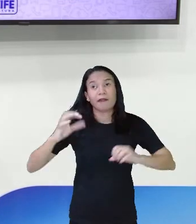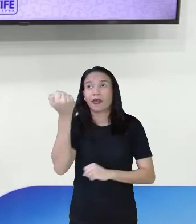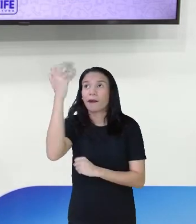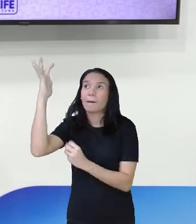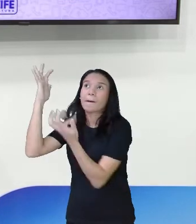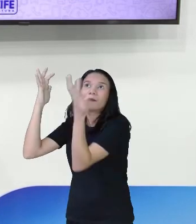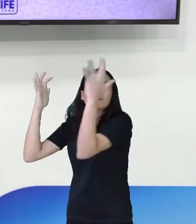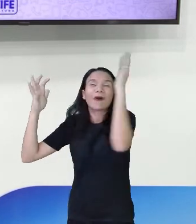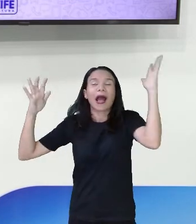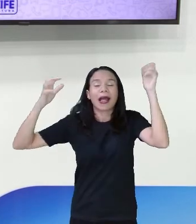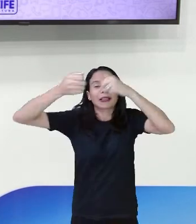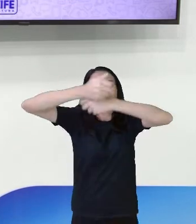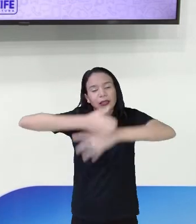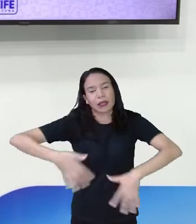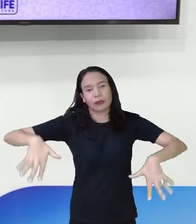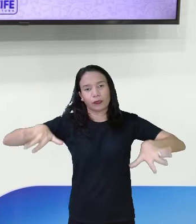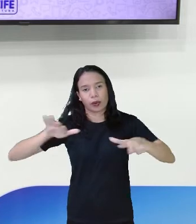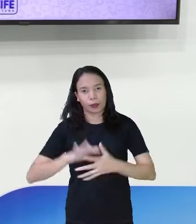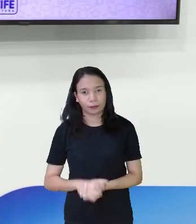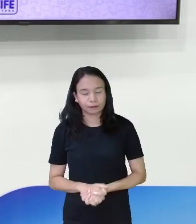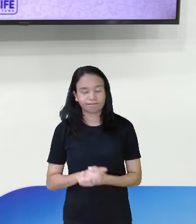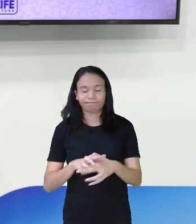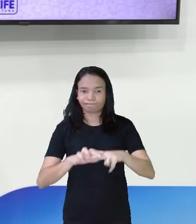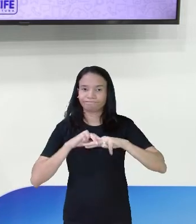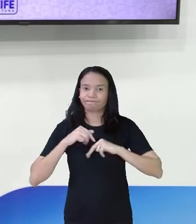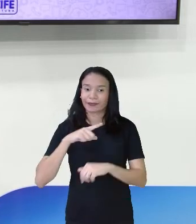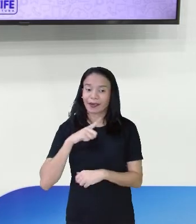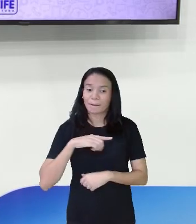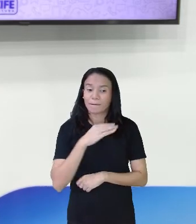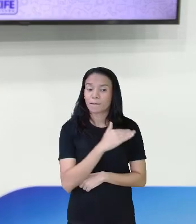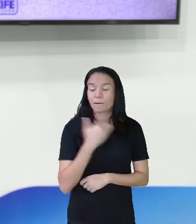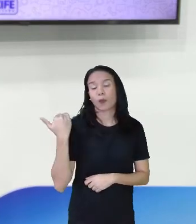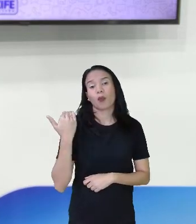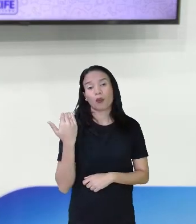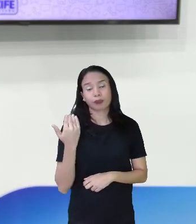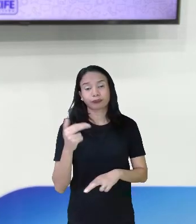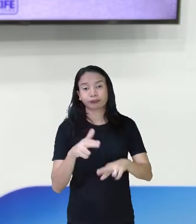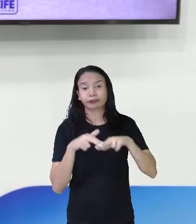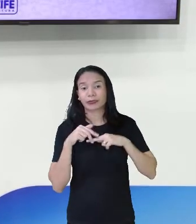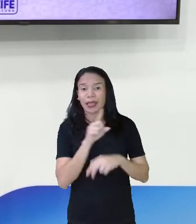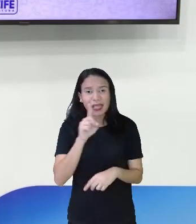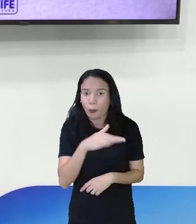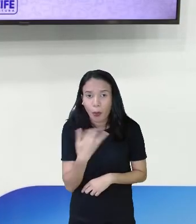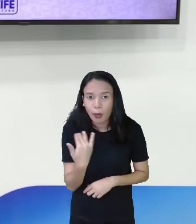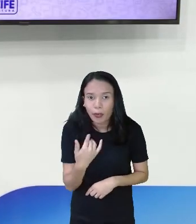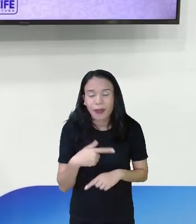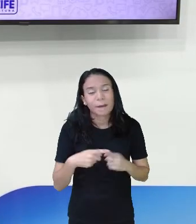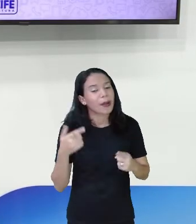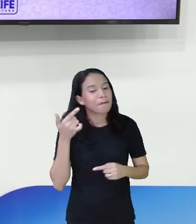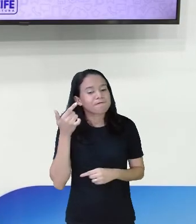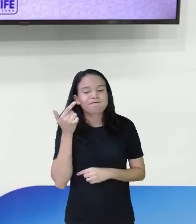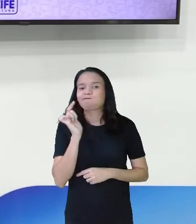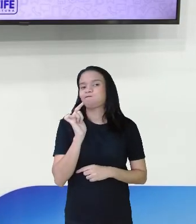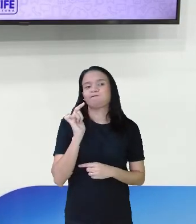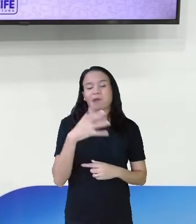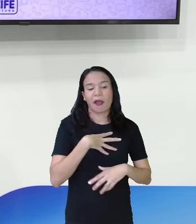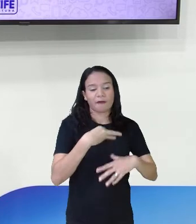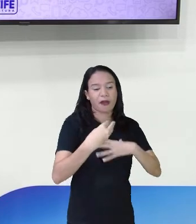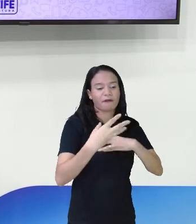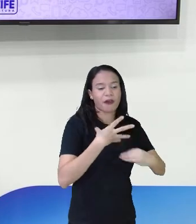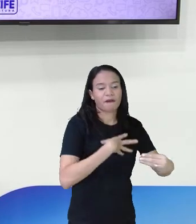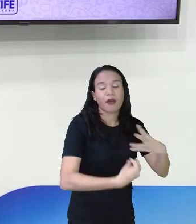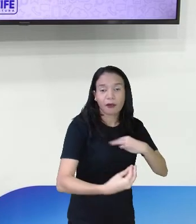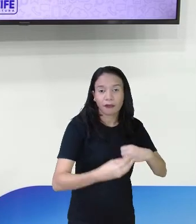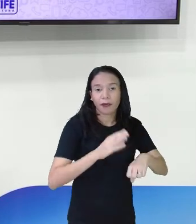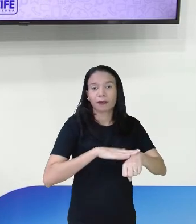ambiente dele natural, do habitat dele. Então muitos chegam a morrer. E mesmo que não morram, eles não conseguem se reproduzir. Então, com